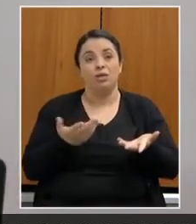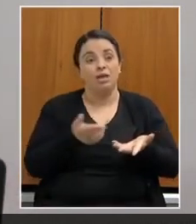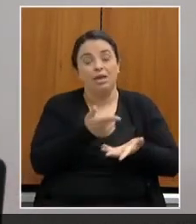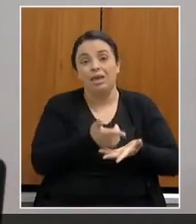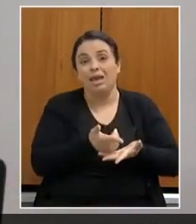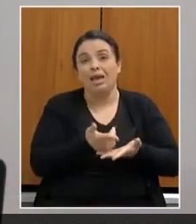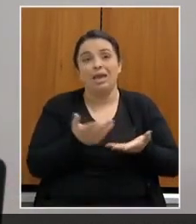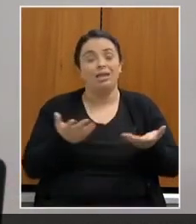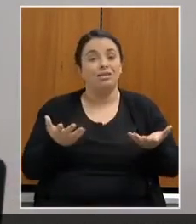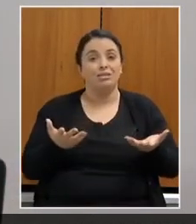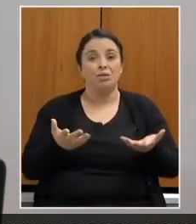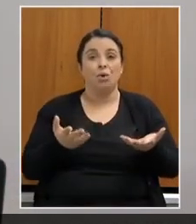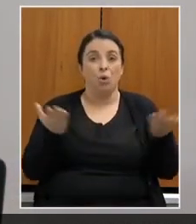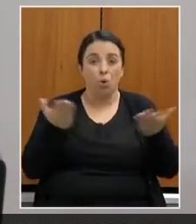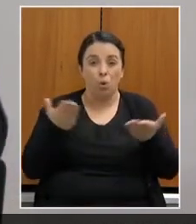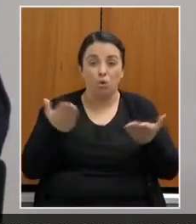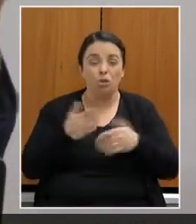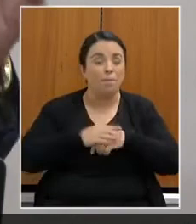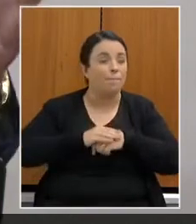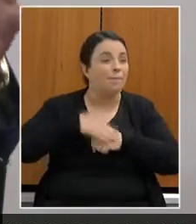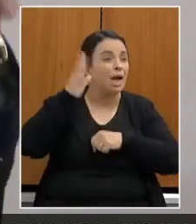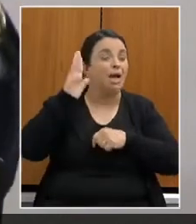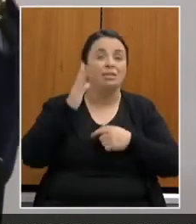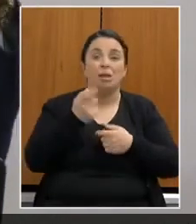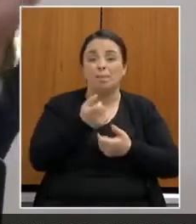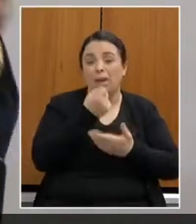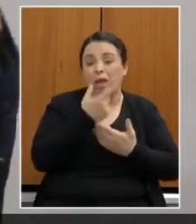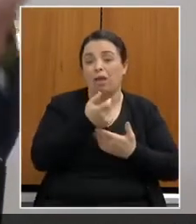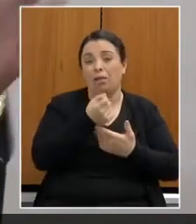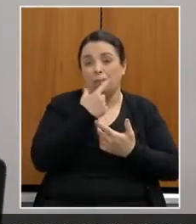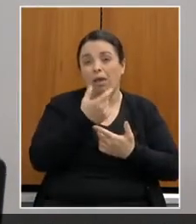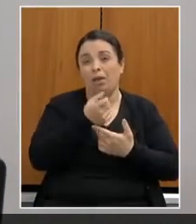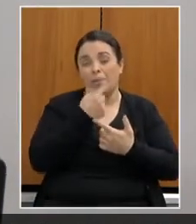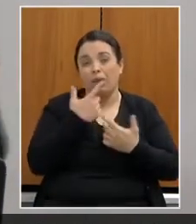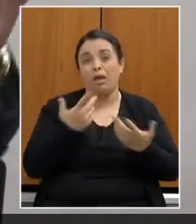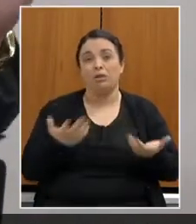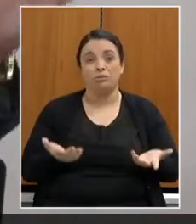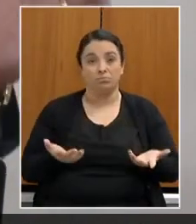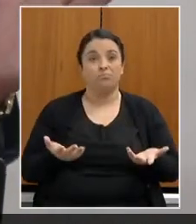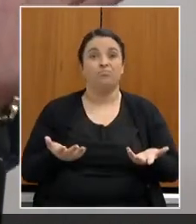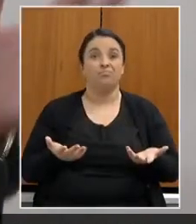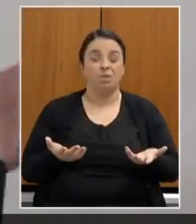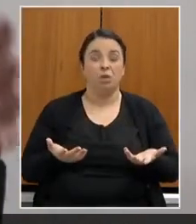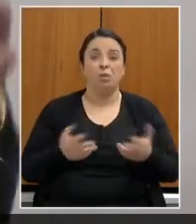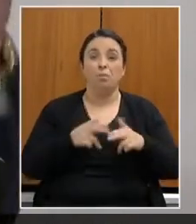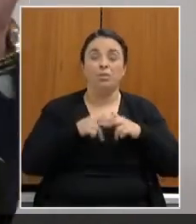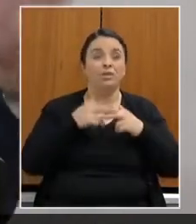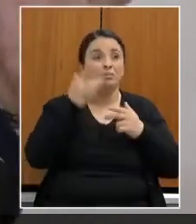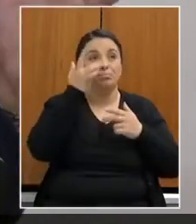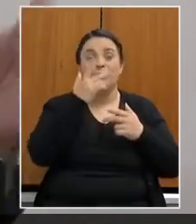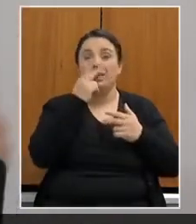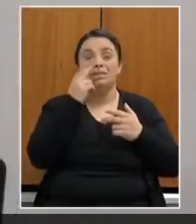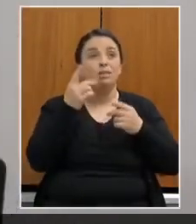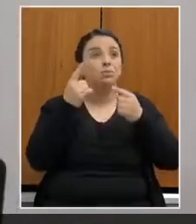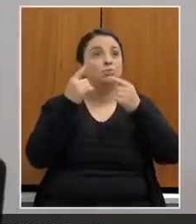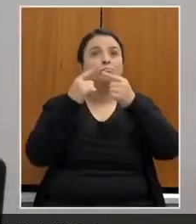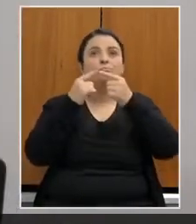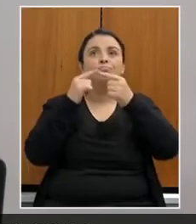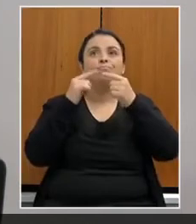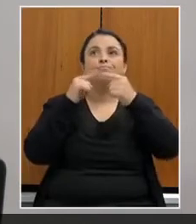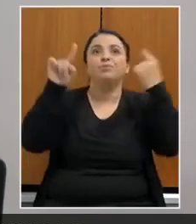mesmo de muito medicamento. Tal é a convivência. As pessoas simplesmente, elas saem do ar. Elas não conseguem